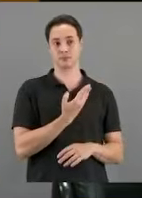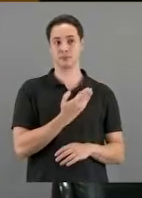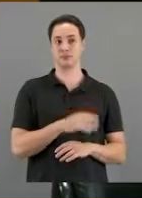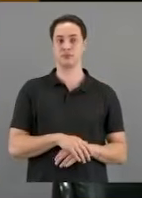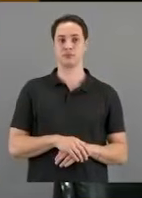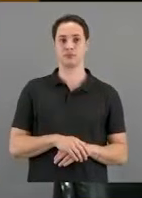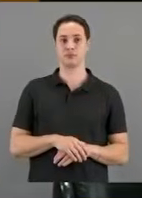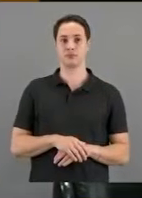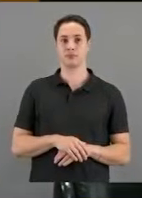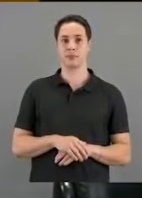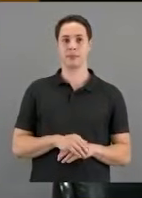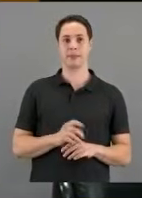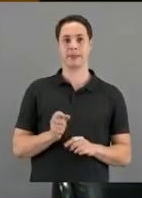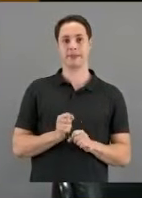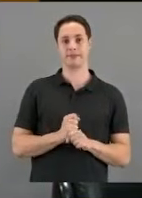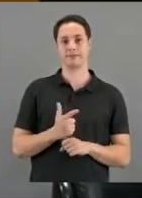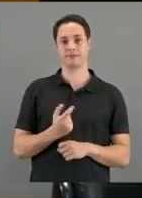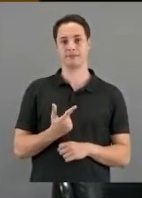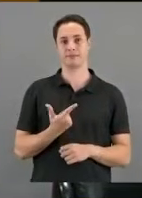2020.